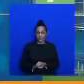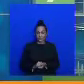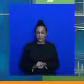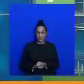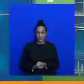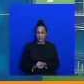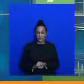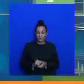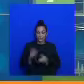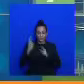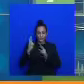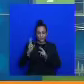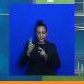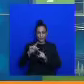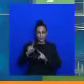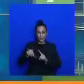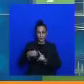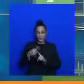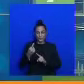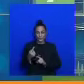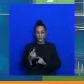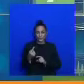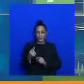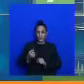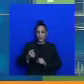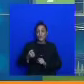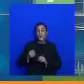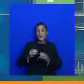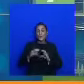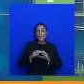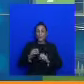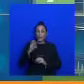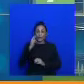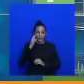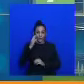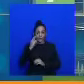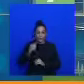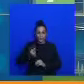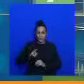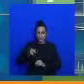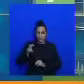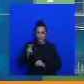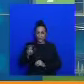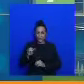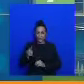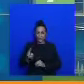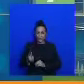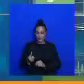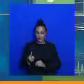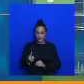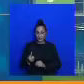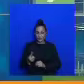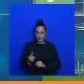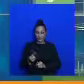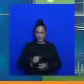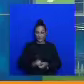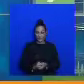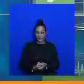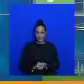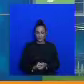Estamos na torcida, mais um número chegando. Bola rosa, 56. Rosa,